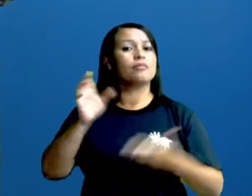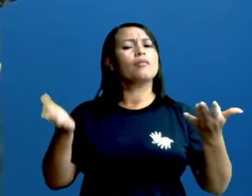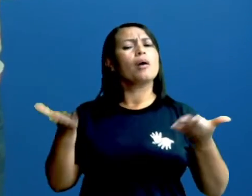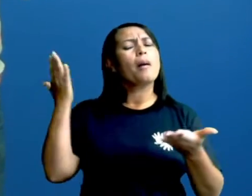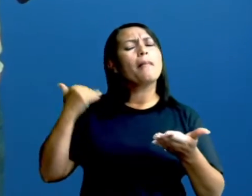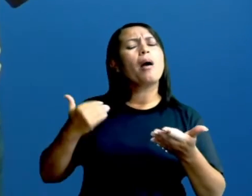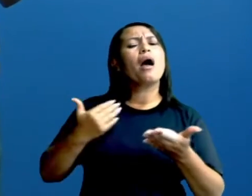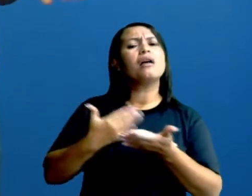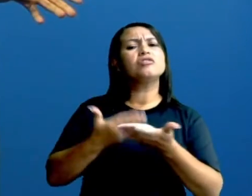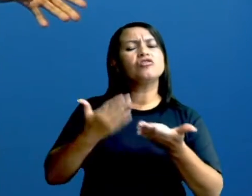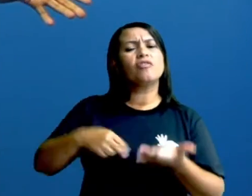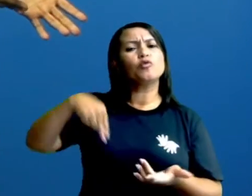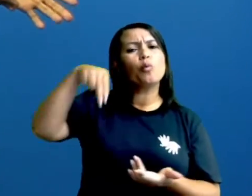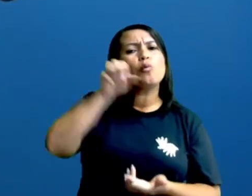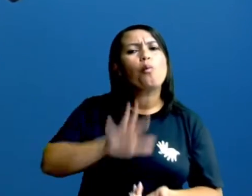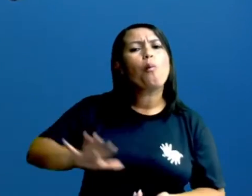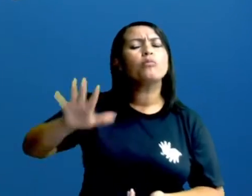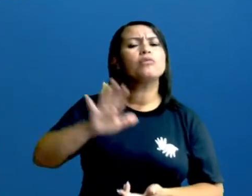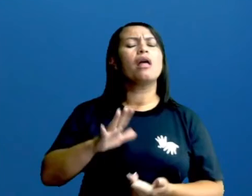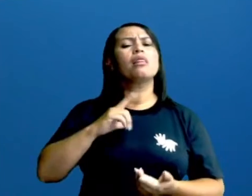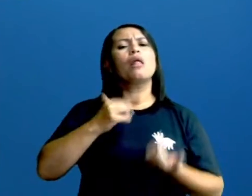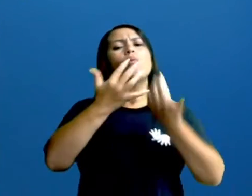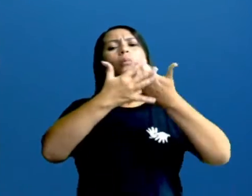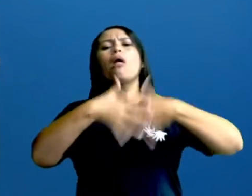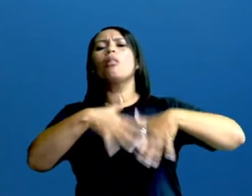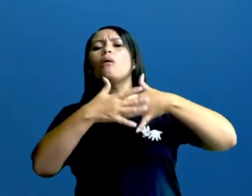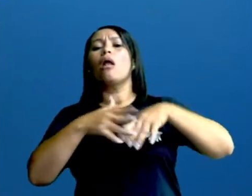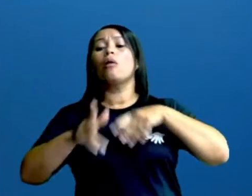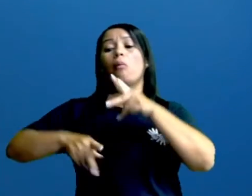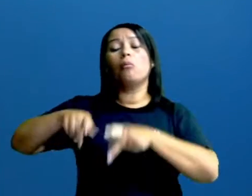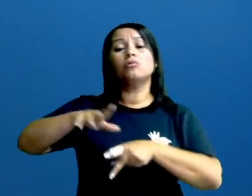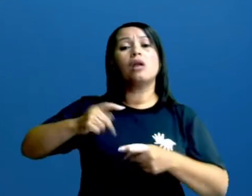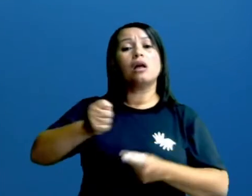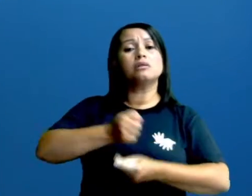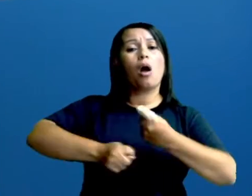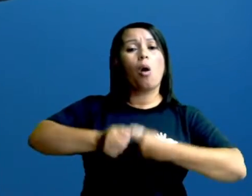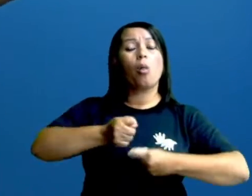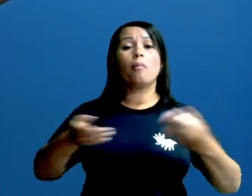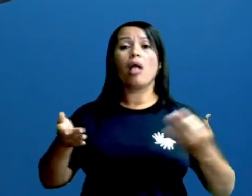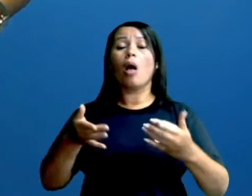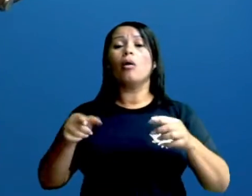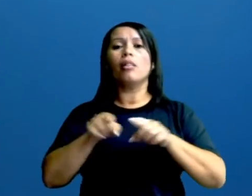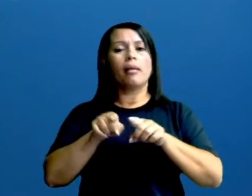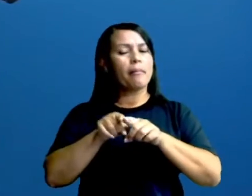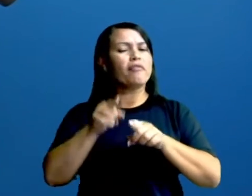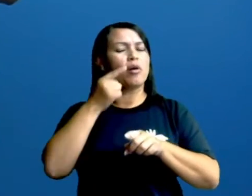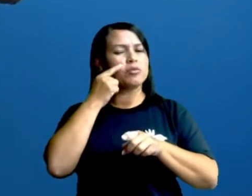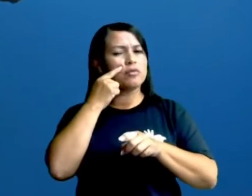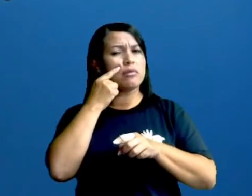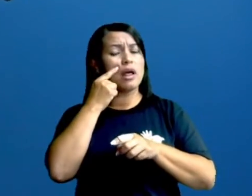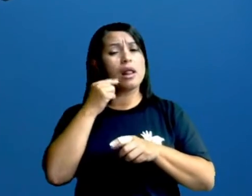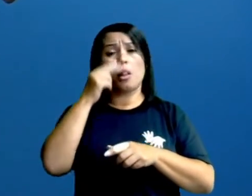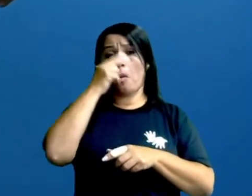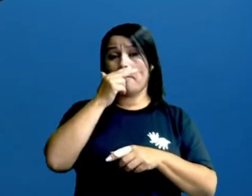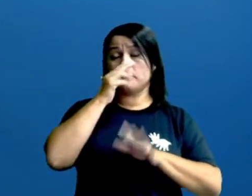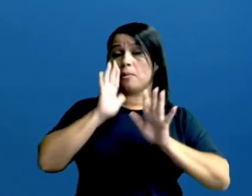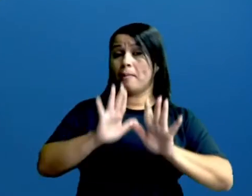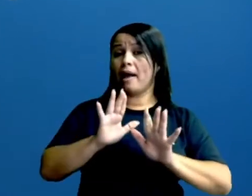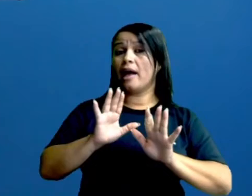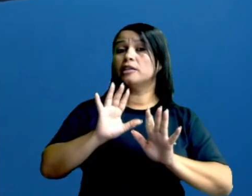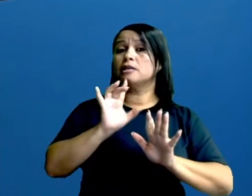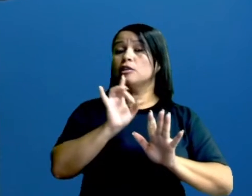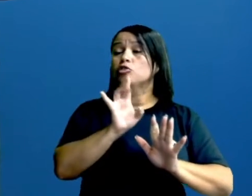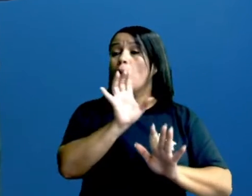região Nordeste, os aspectos naturais, populacionais e econômicos, e hoje a gente vai também tratar da mesma perspectiva, só que para a